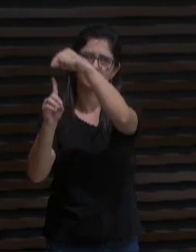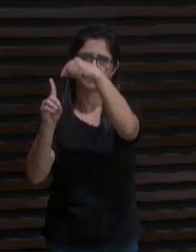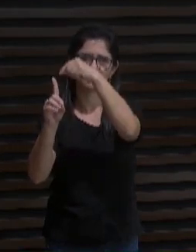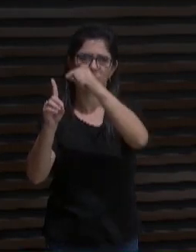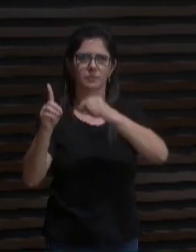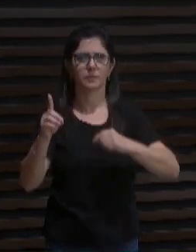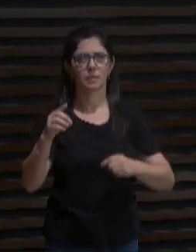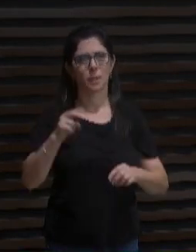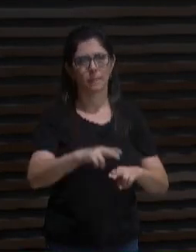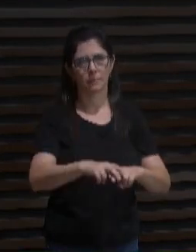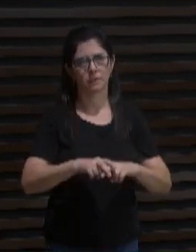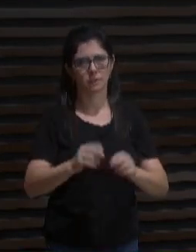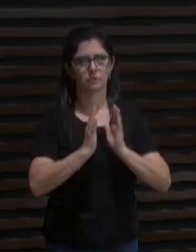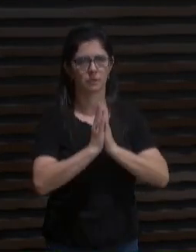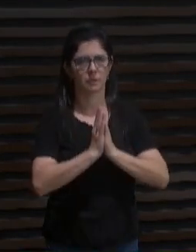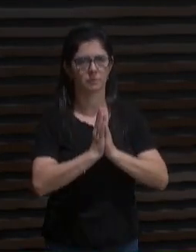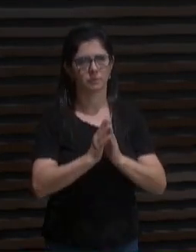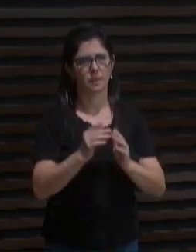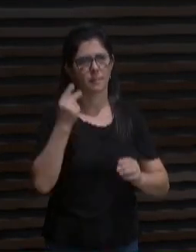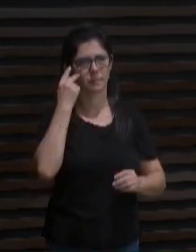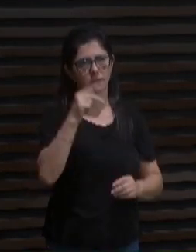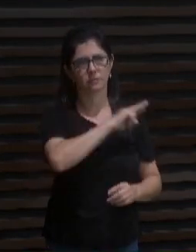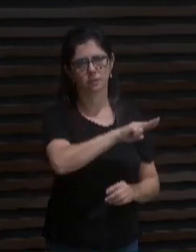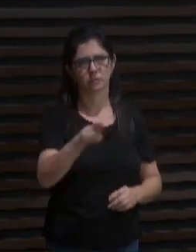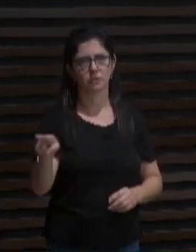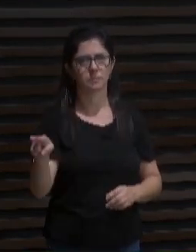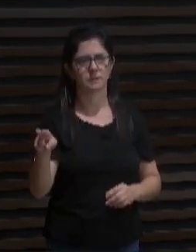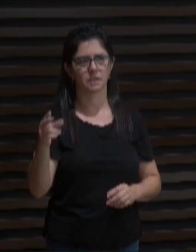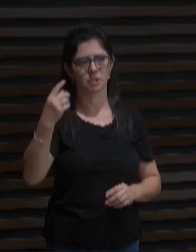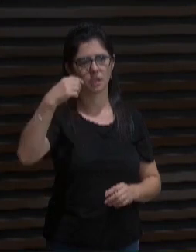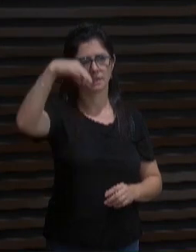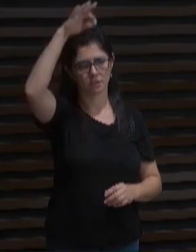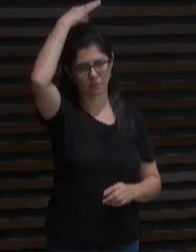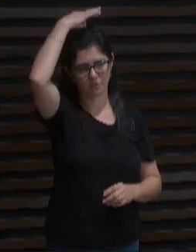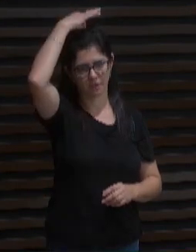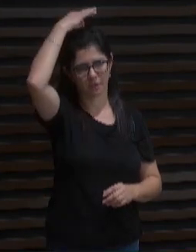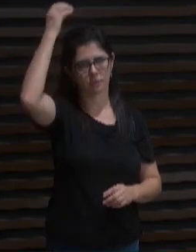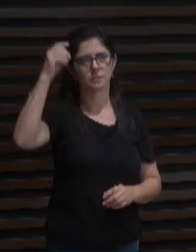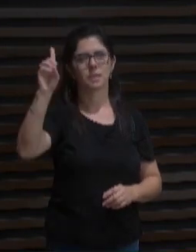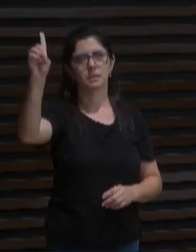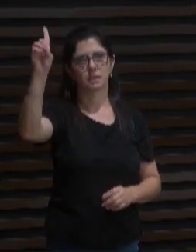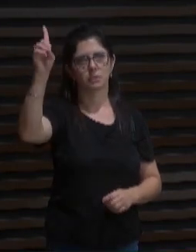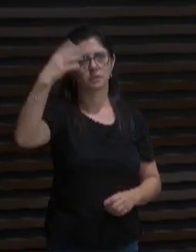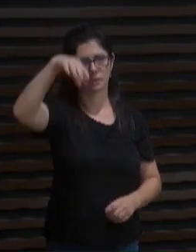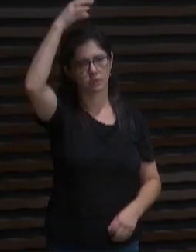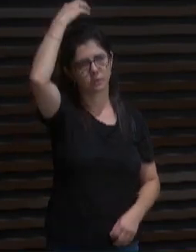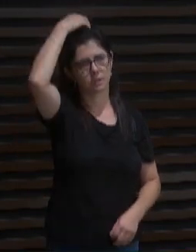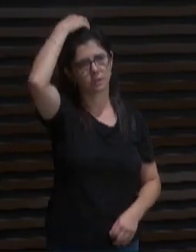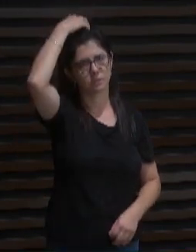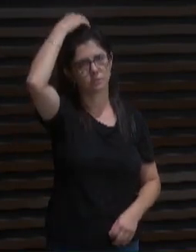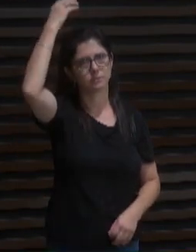isso oramos para que o seu nome seja santificado. Deus é soberano, Ele é o grande El